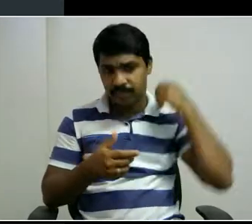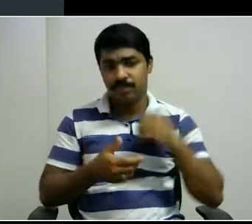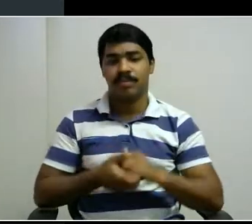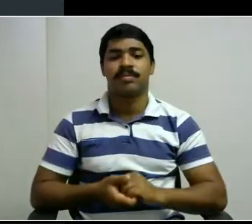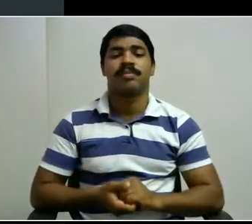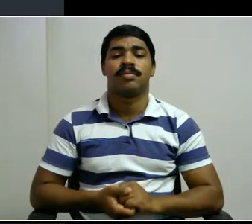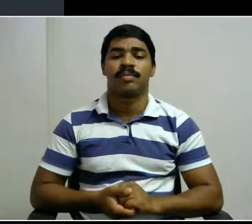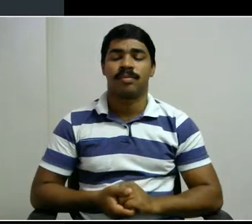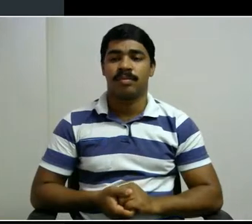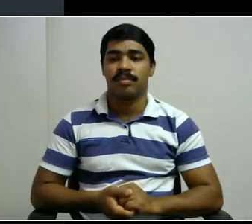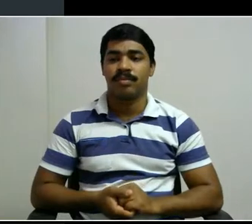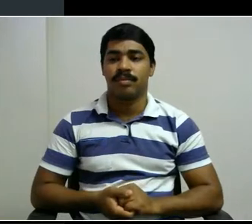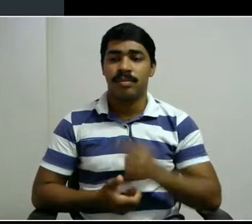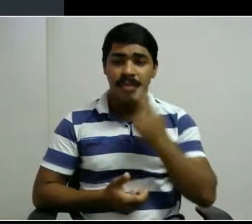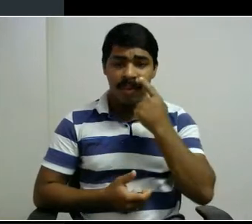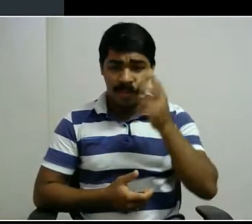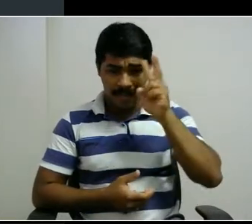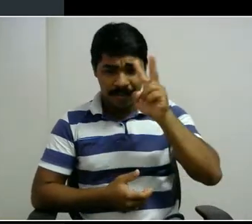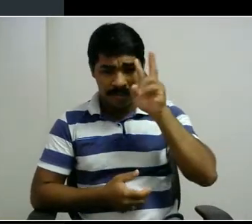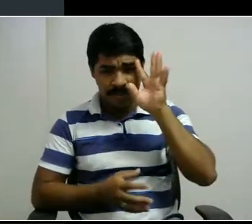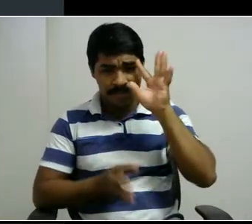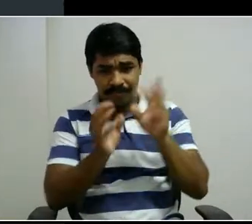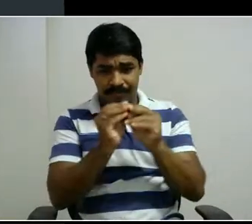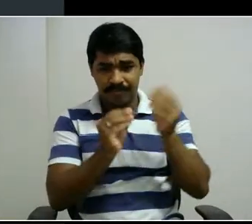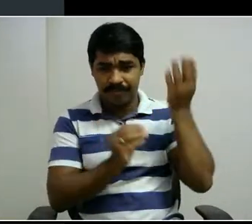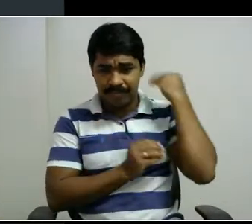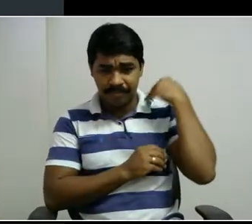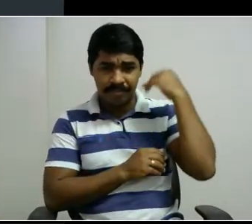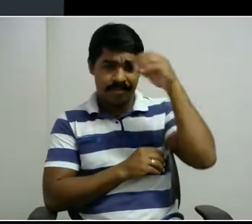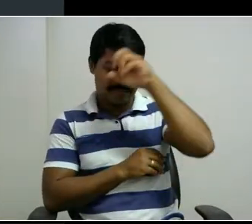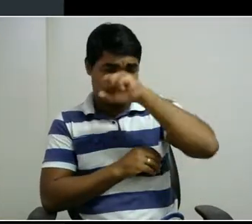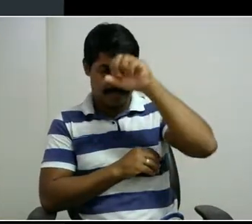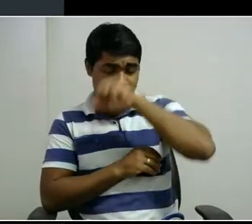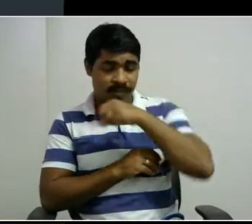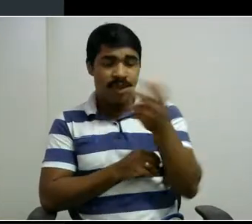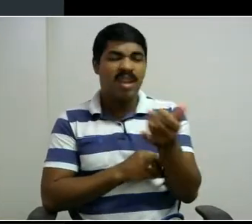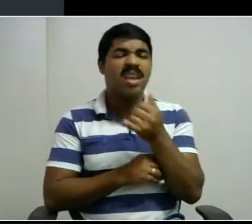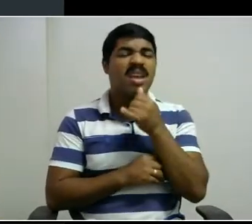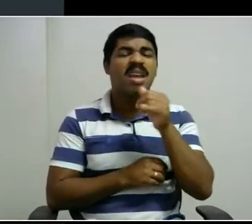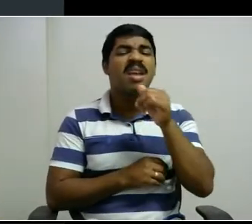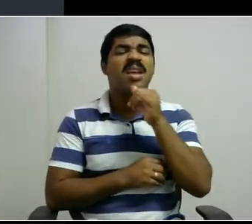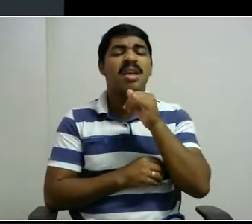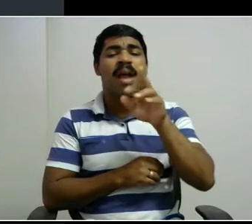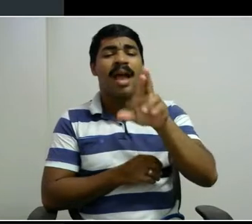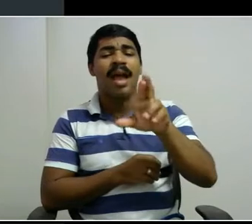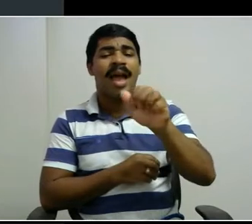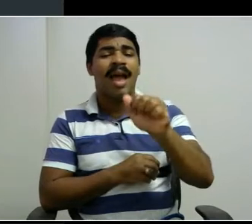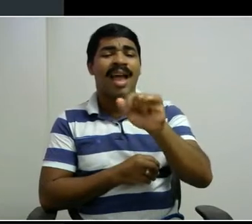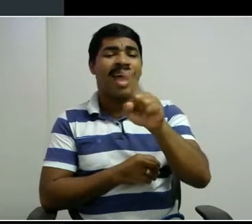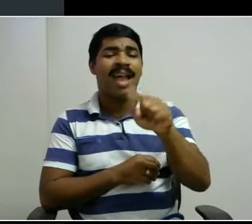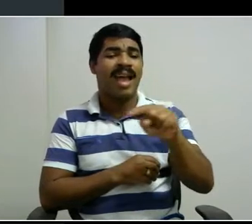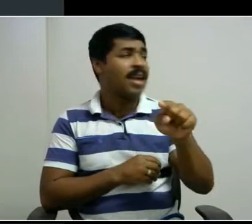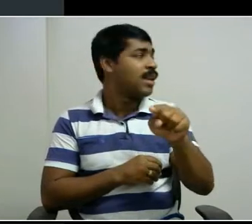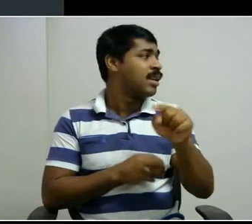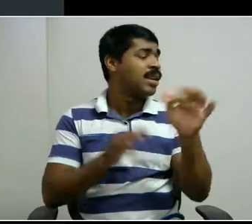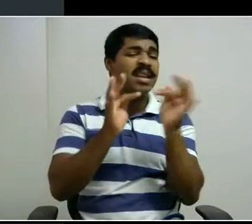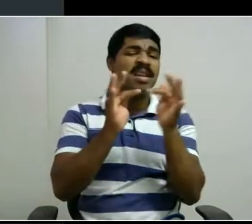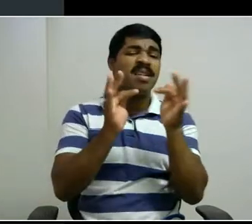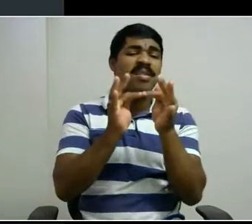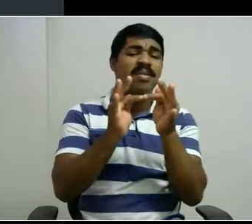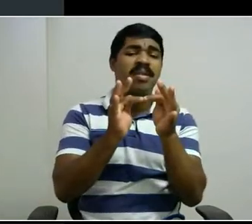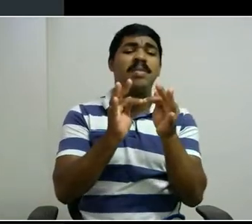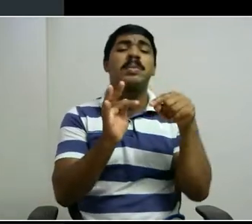Bom, vamos começar fazendo uma rápida revisão sobre o que é uma raiz de uma função. Vou dar uma definição geral e depois veremos o